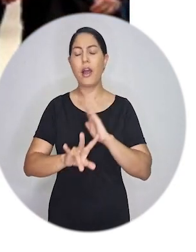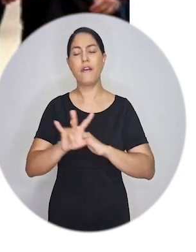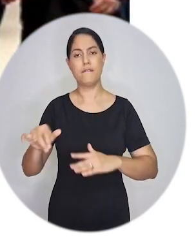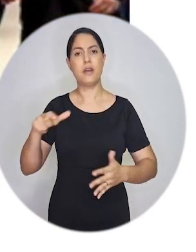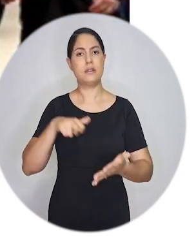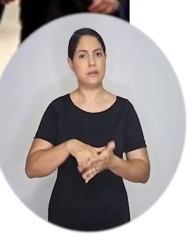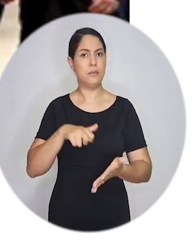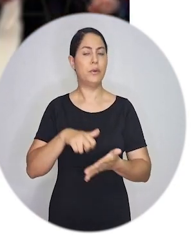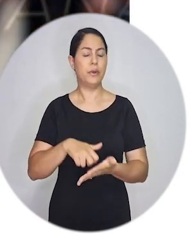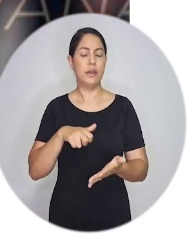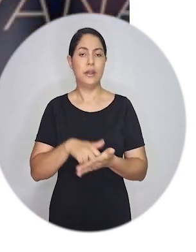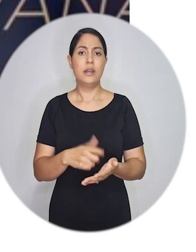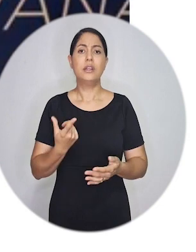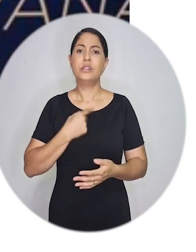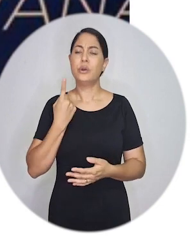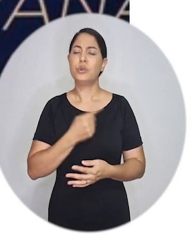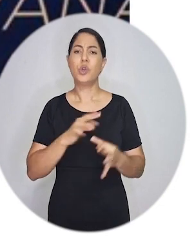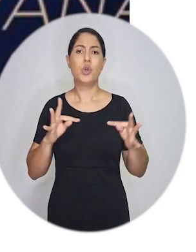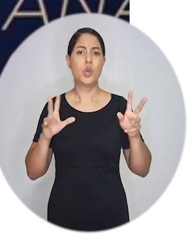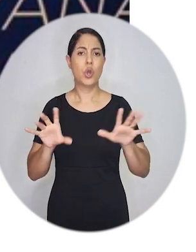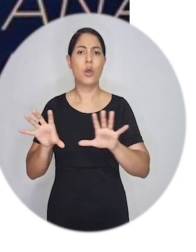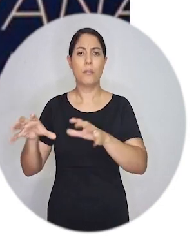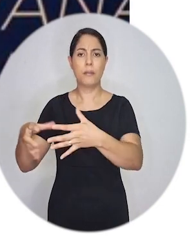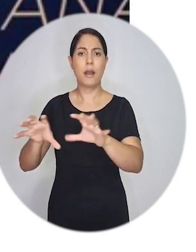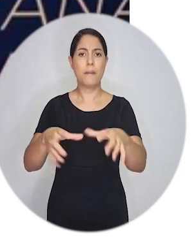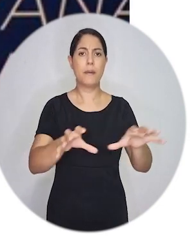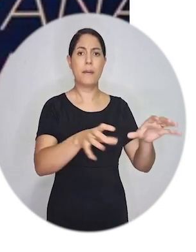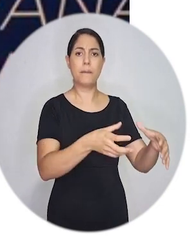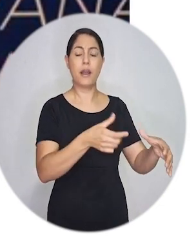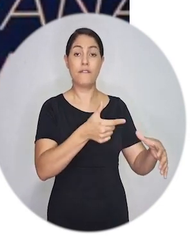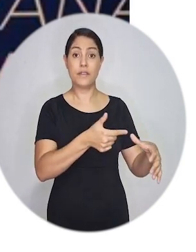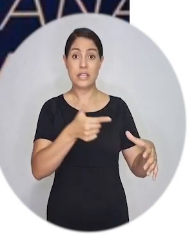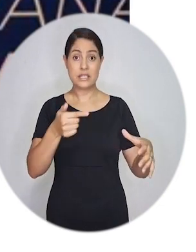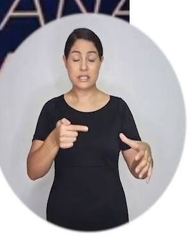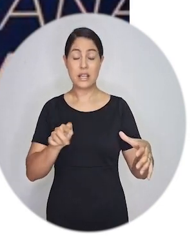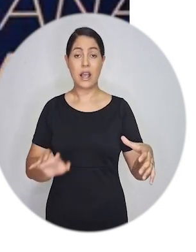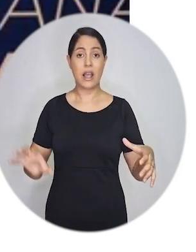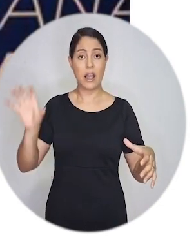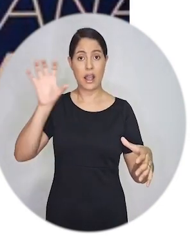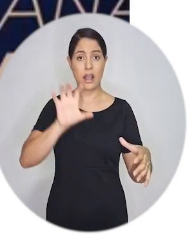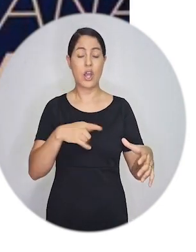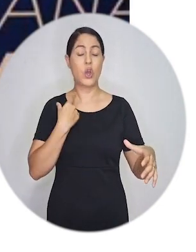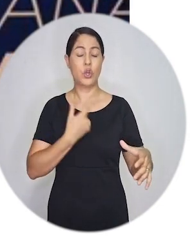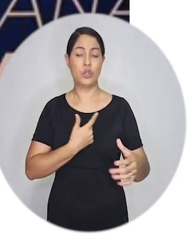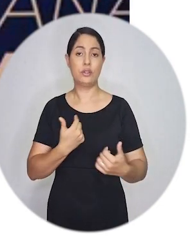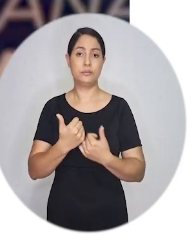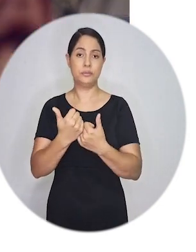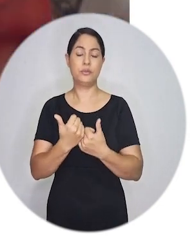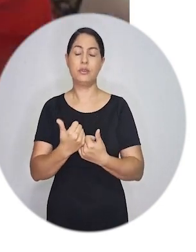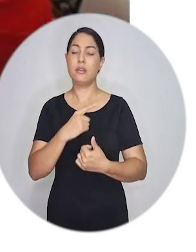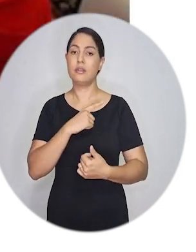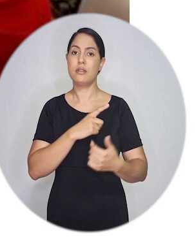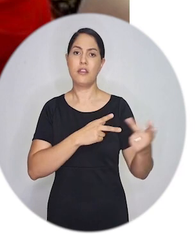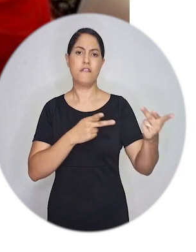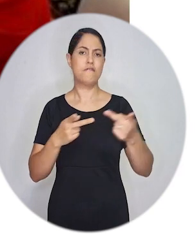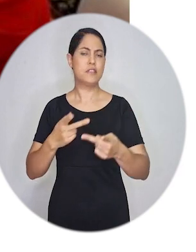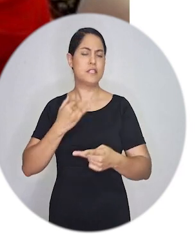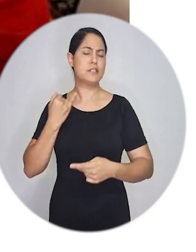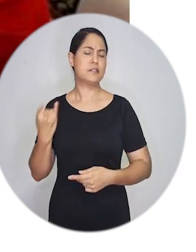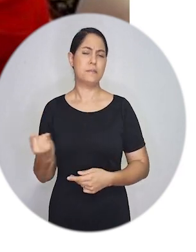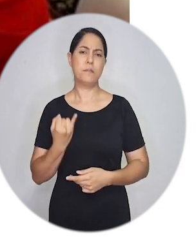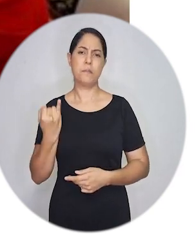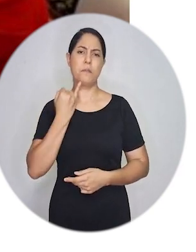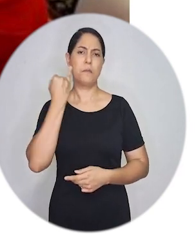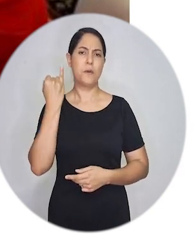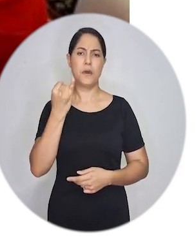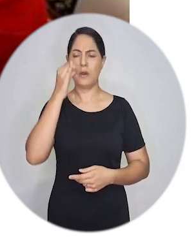brevemente teremos o regramento e vamos levar a todas as 27 seccionais. Foram visitas importantes, agregaram,